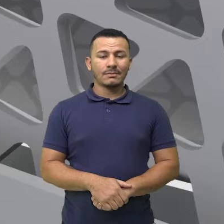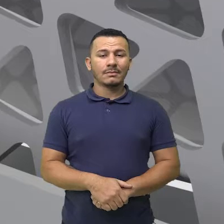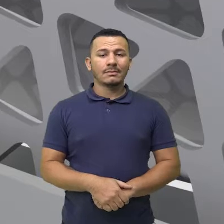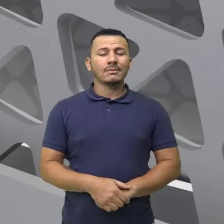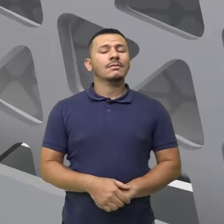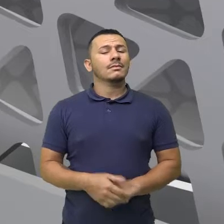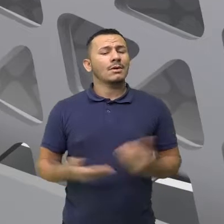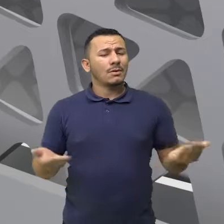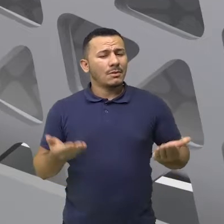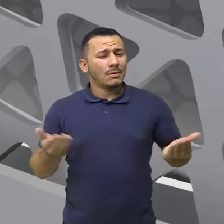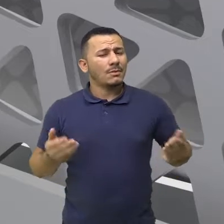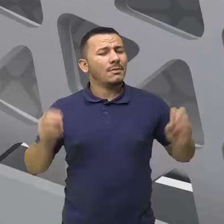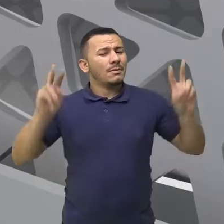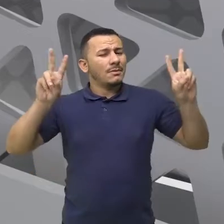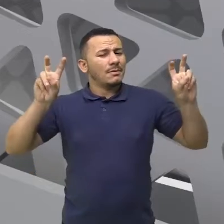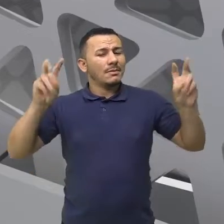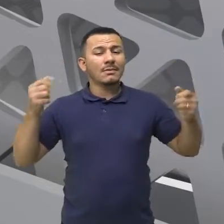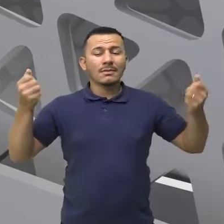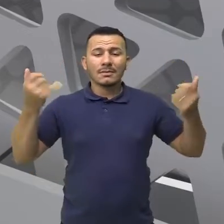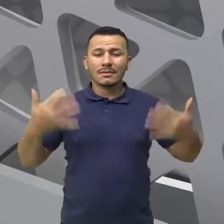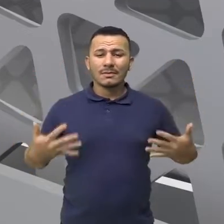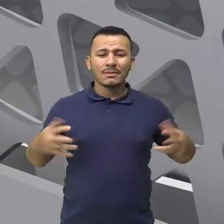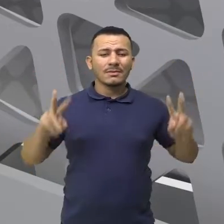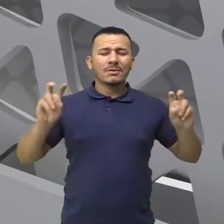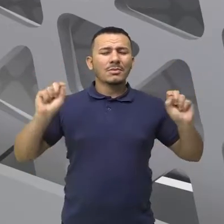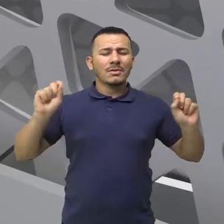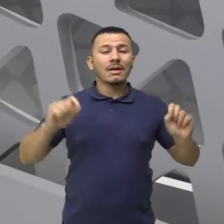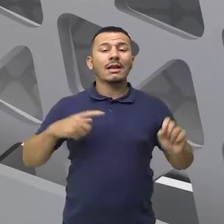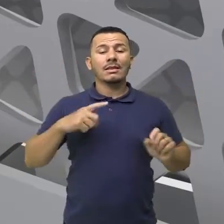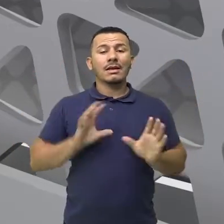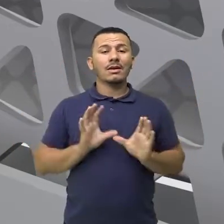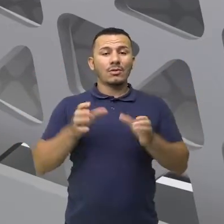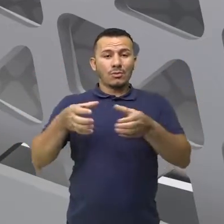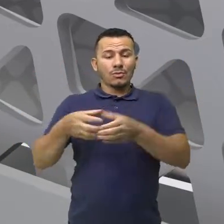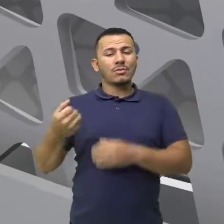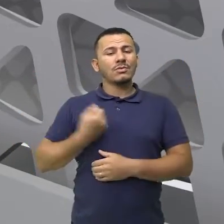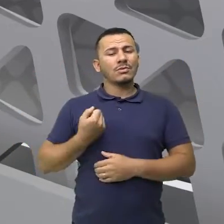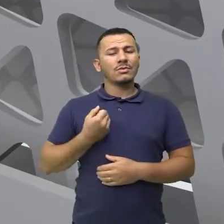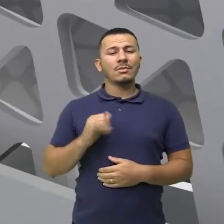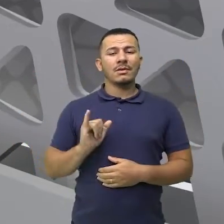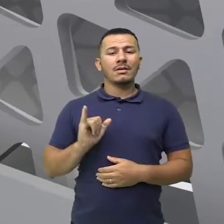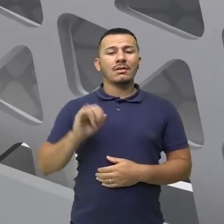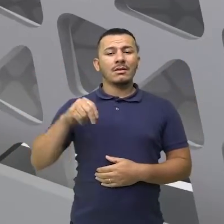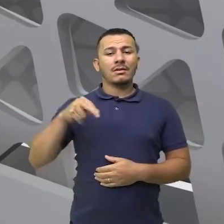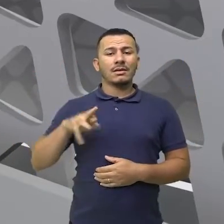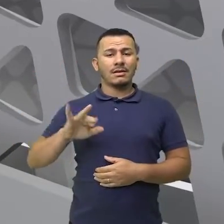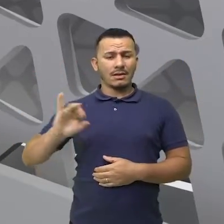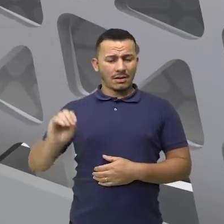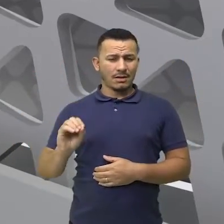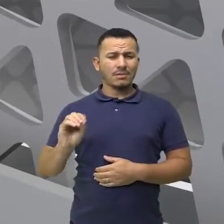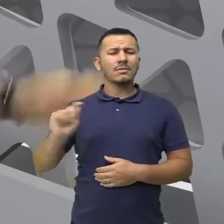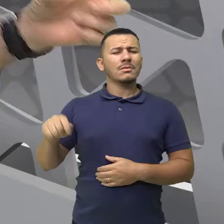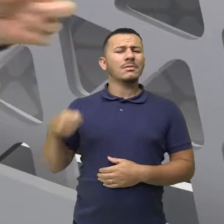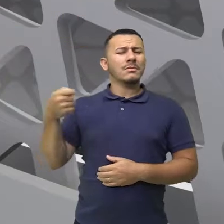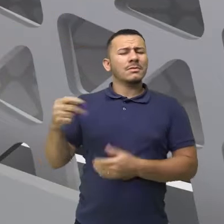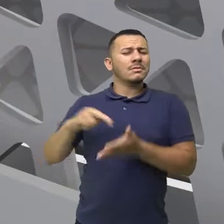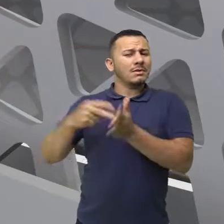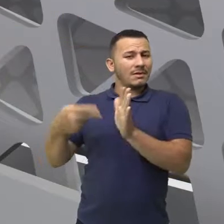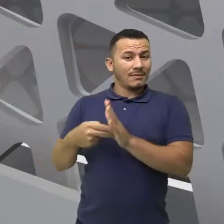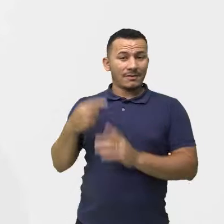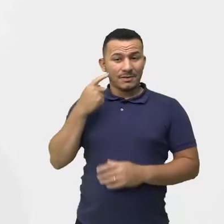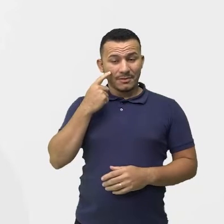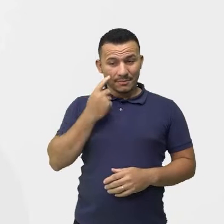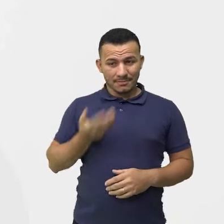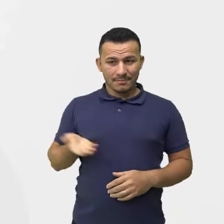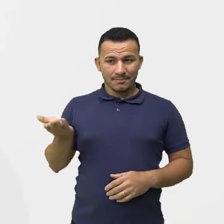Nesse nosso encontro de hoje, nós vamos abordar o conjunto dos números inteiros. Mas o que são números inteiros?